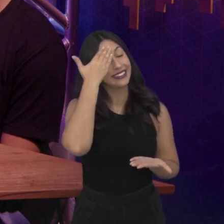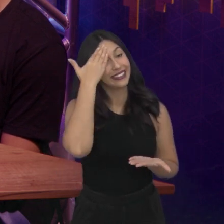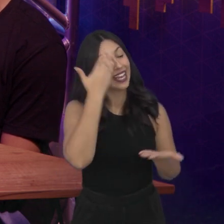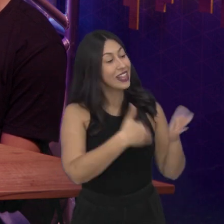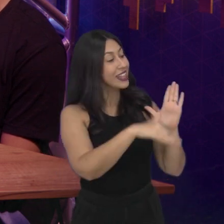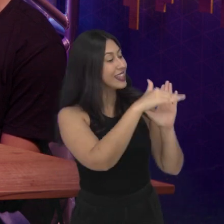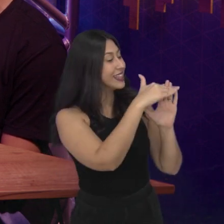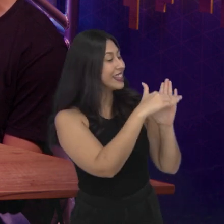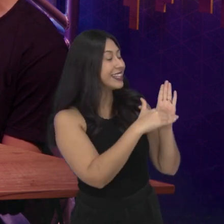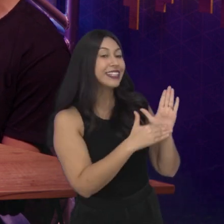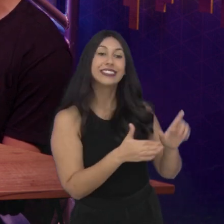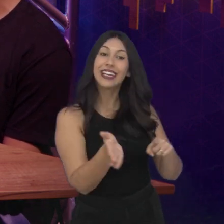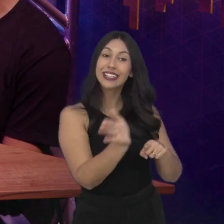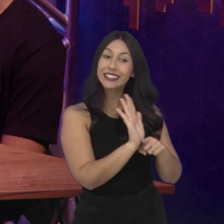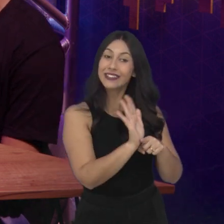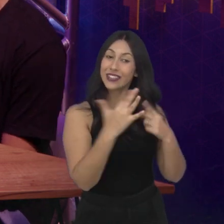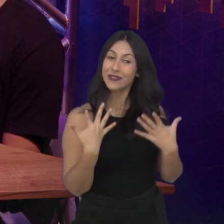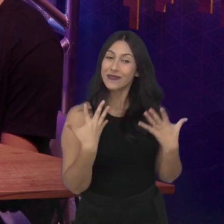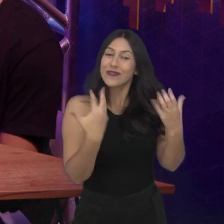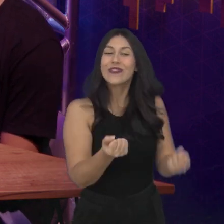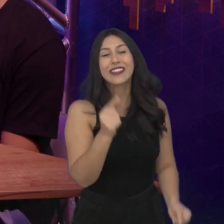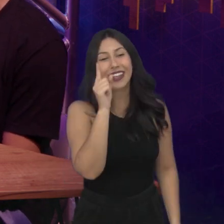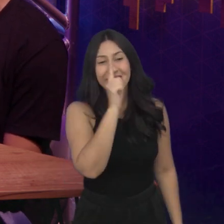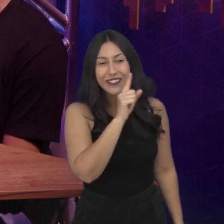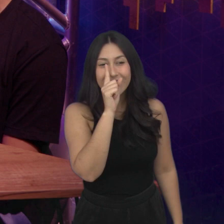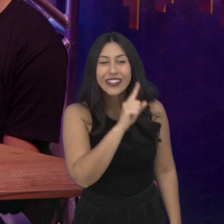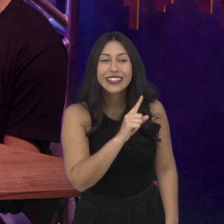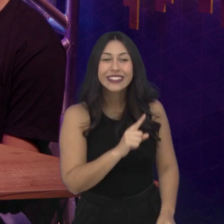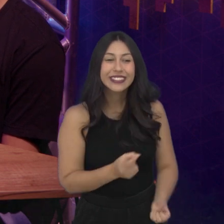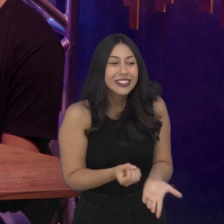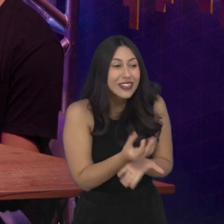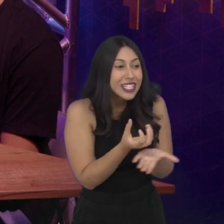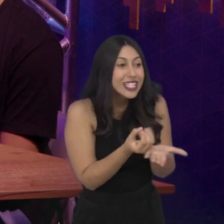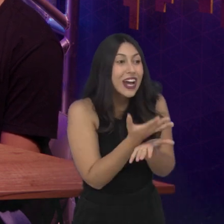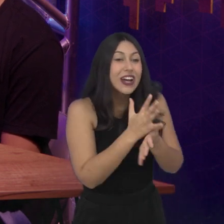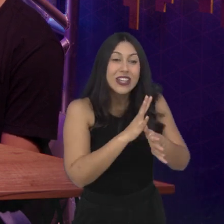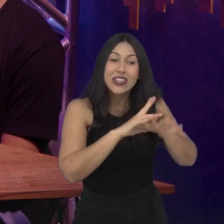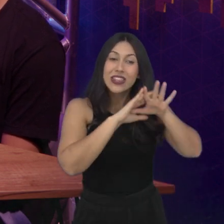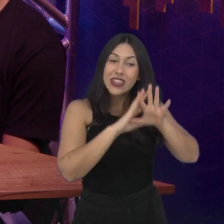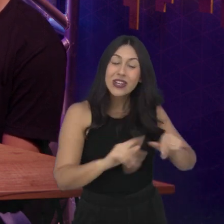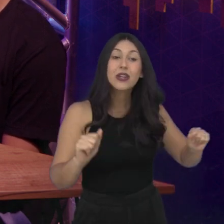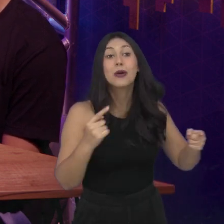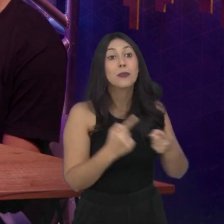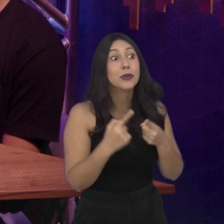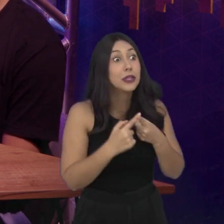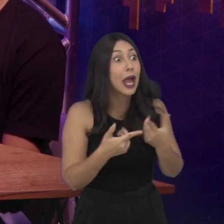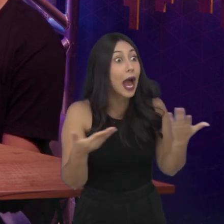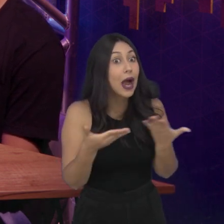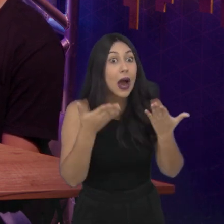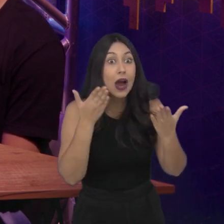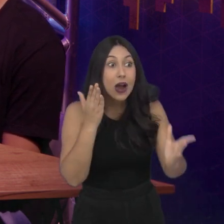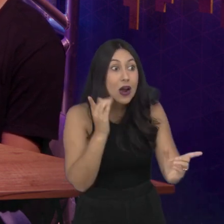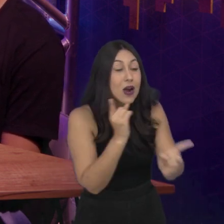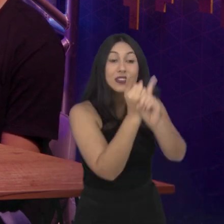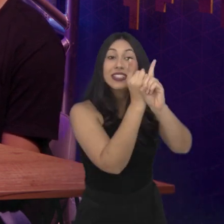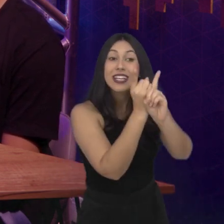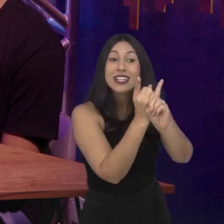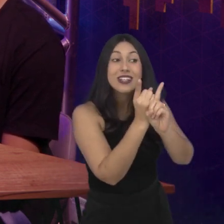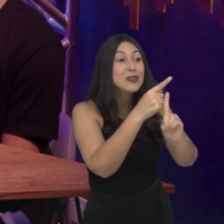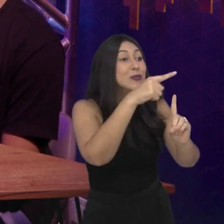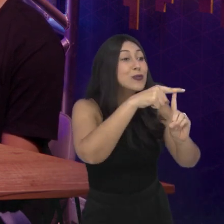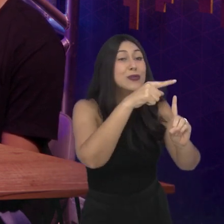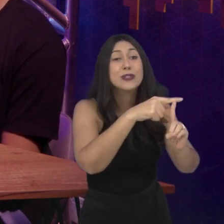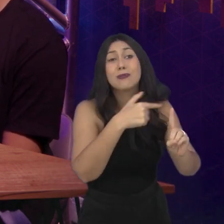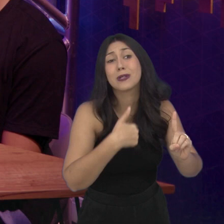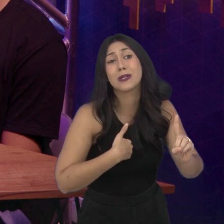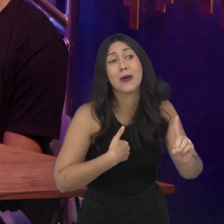lista de filmes de Healing Fiction, de Healing Fiction, de cura, de ficção de cura, porque finalmente eu encontrei o meu gênero